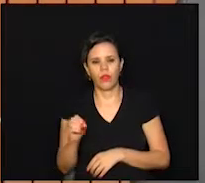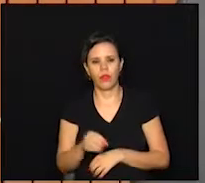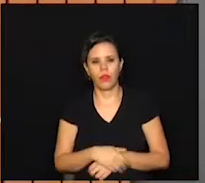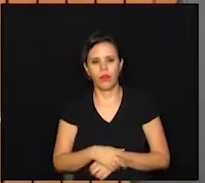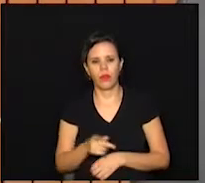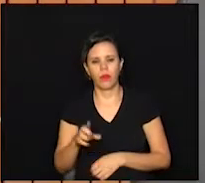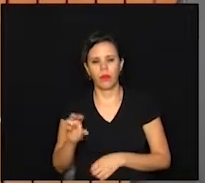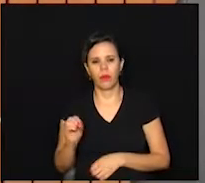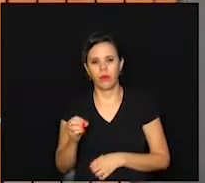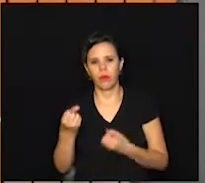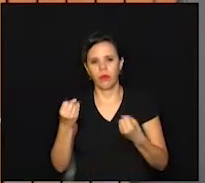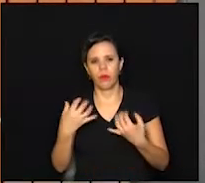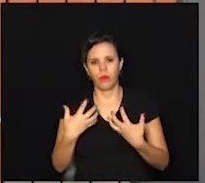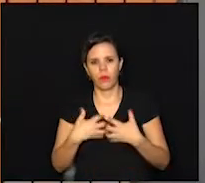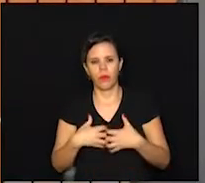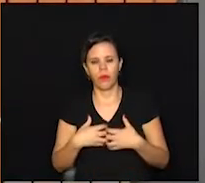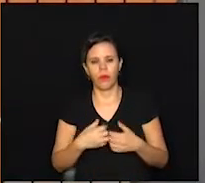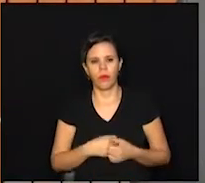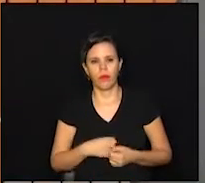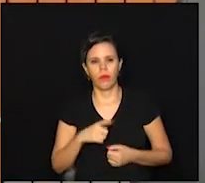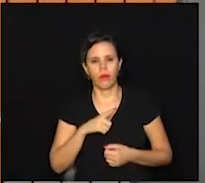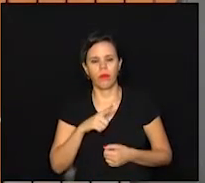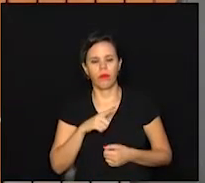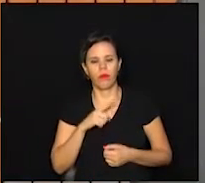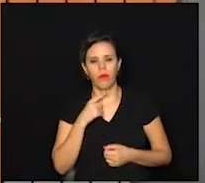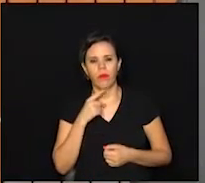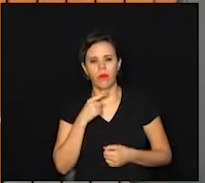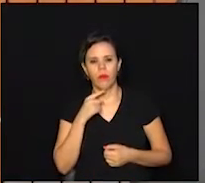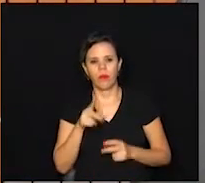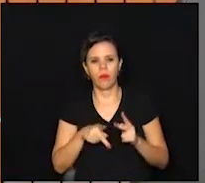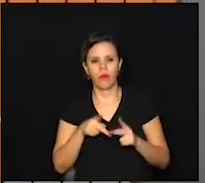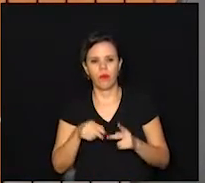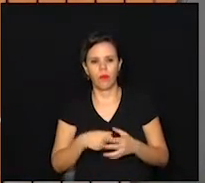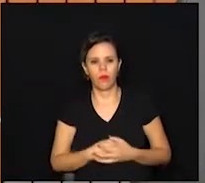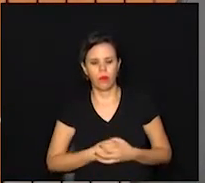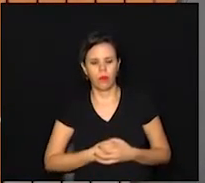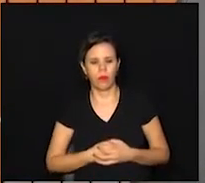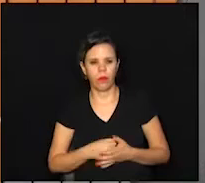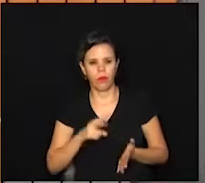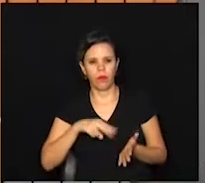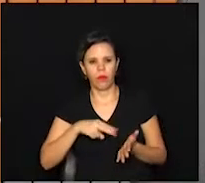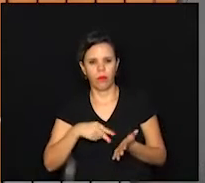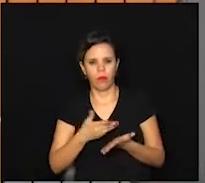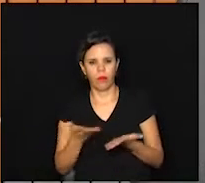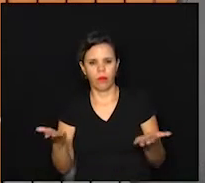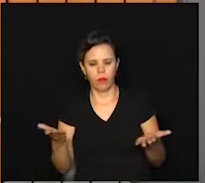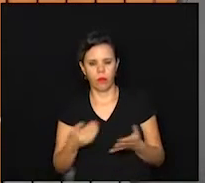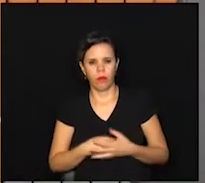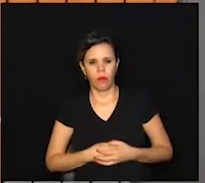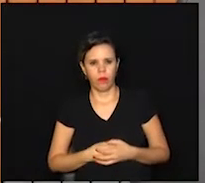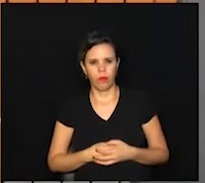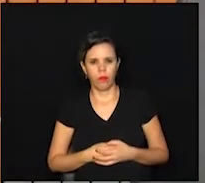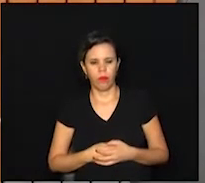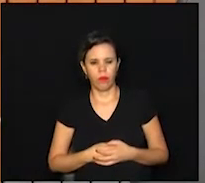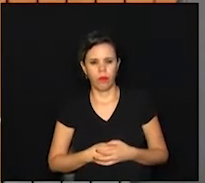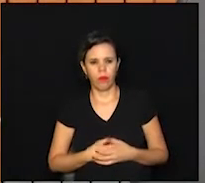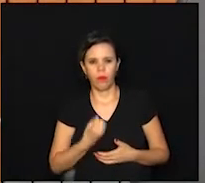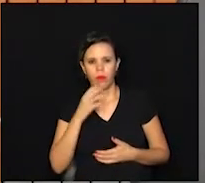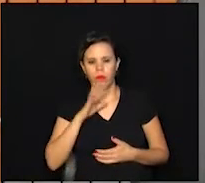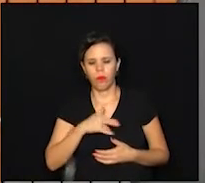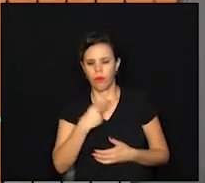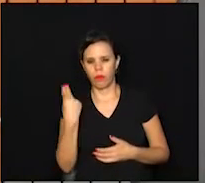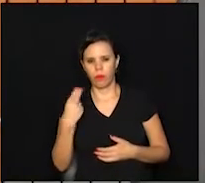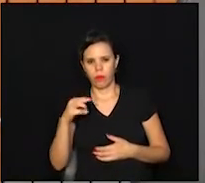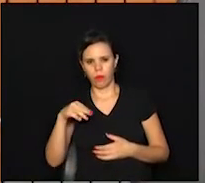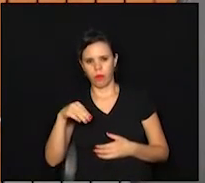Paulo comentarem. Tem uma participação popular, né? Então, eu vou ler aqui para vocês. Boa tarde, meu nome é